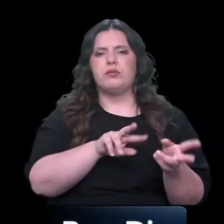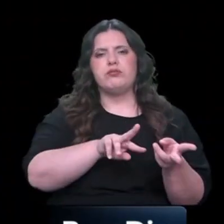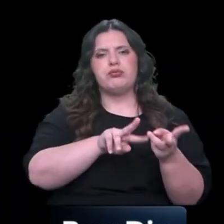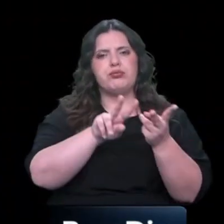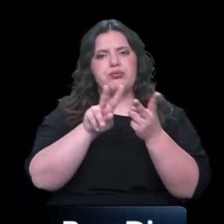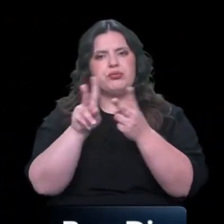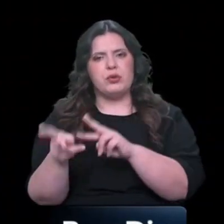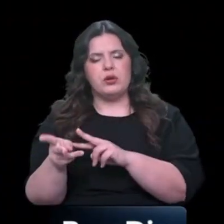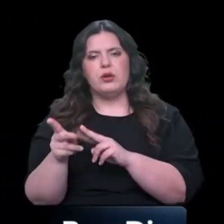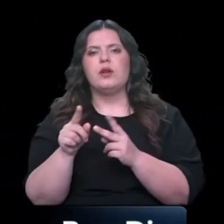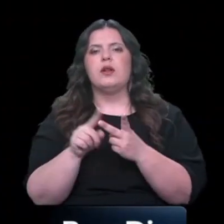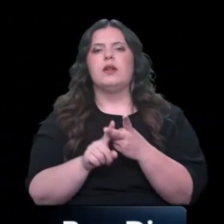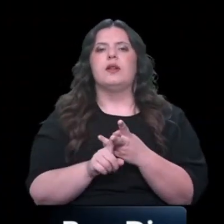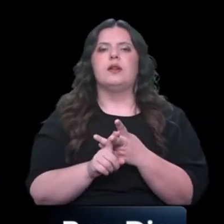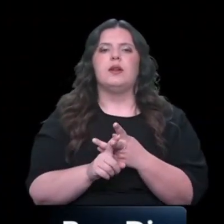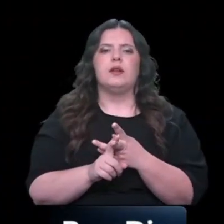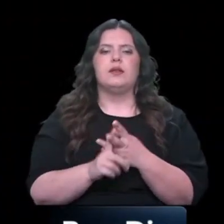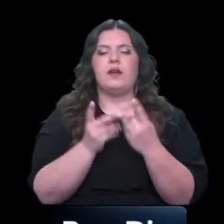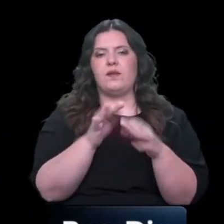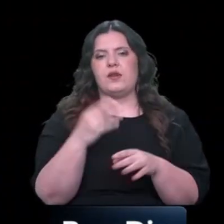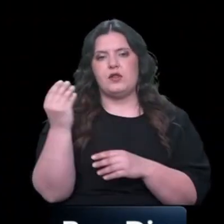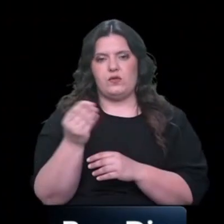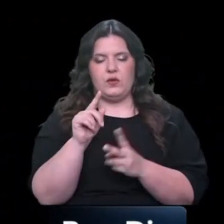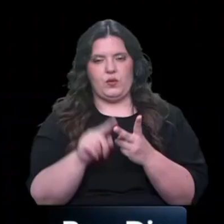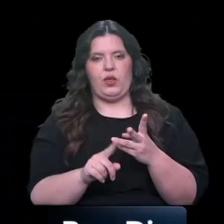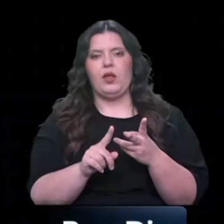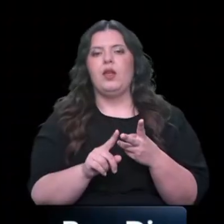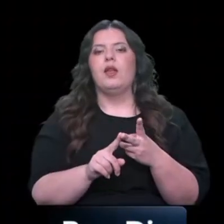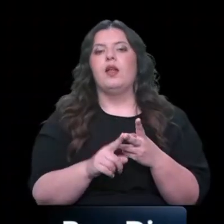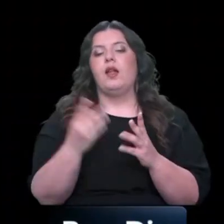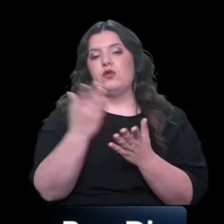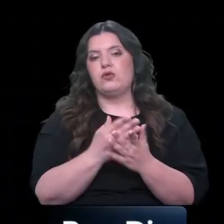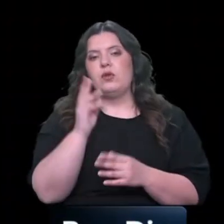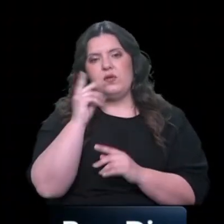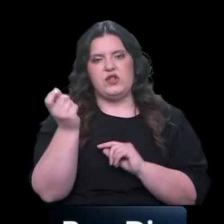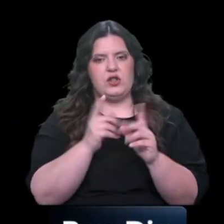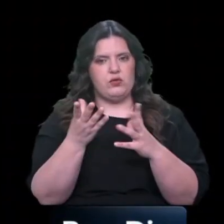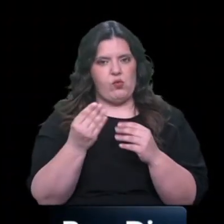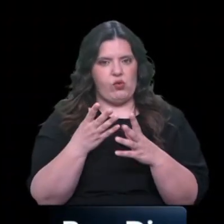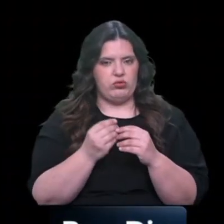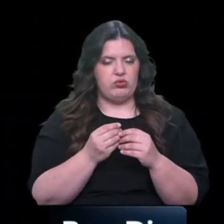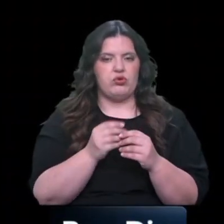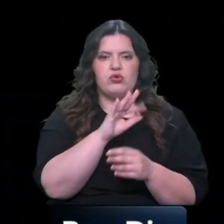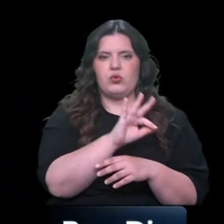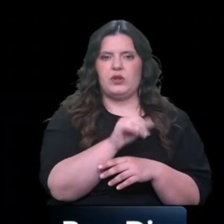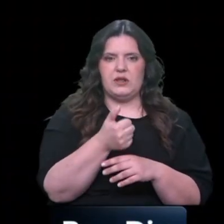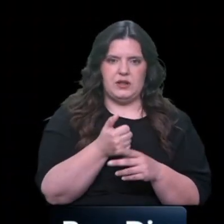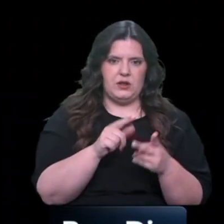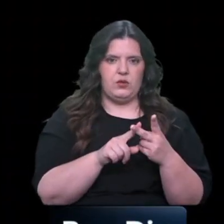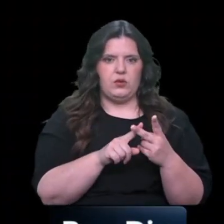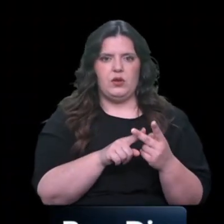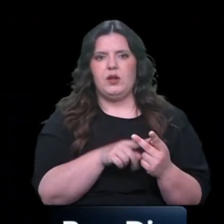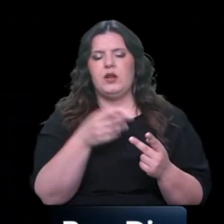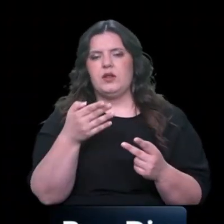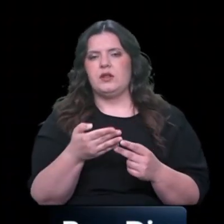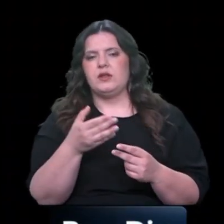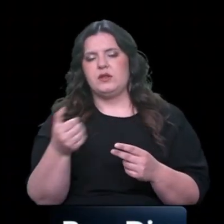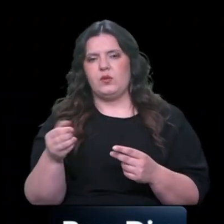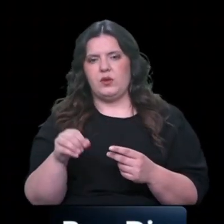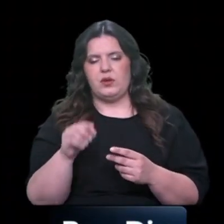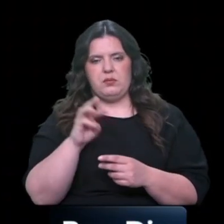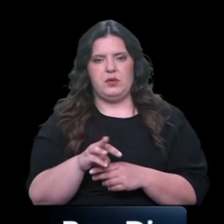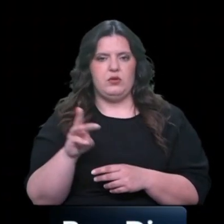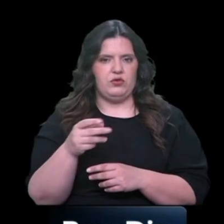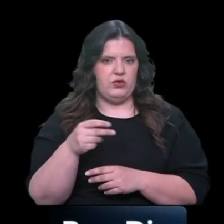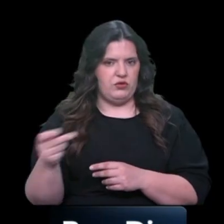transição entre a infância e a adolescência. É um estudo que vê muitas estrelas entre os 45 e os 750 milhões